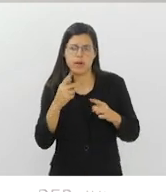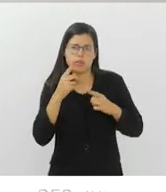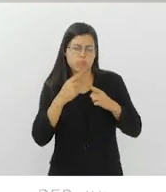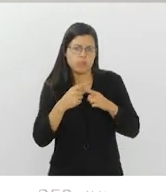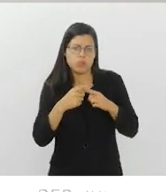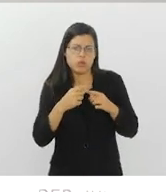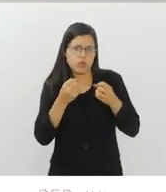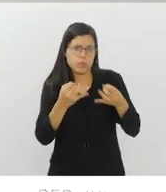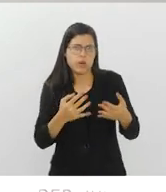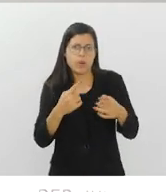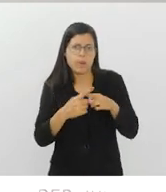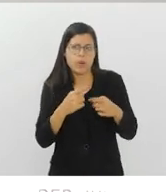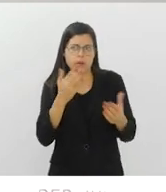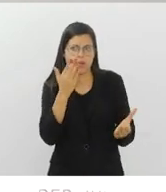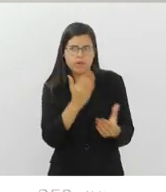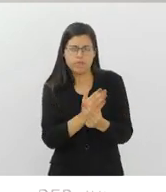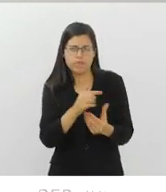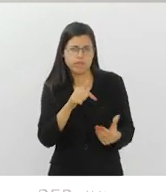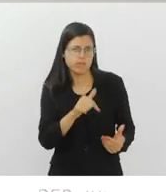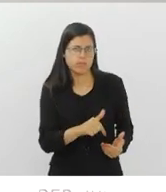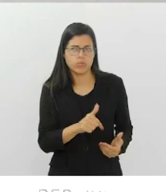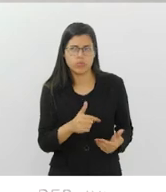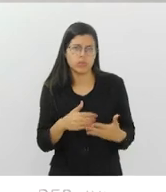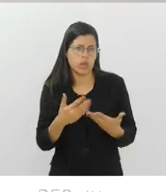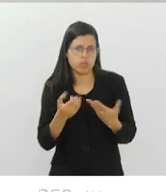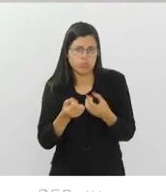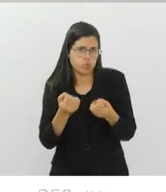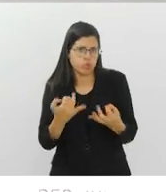liminar, deputado, quem que entrou na questão... Quer dizer,